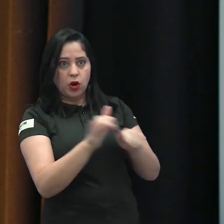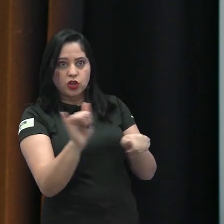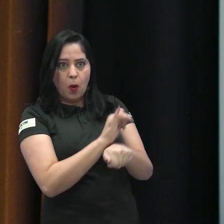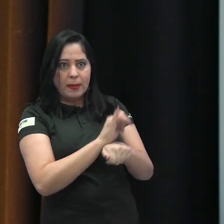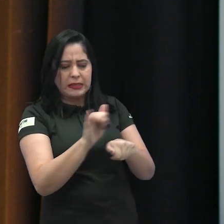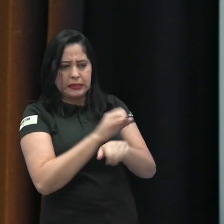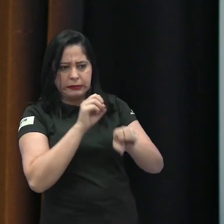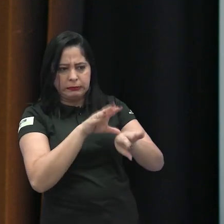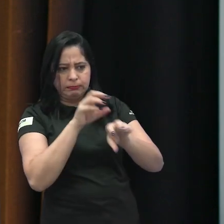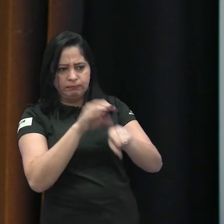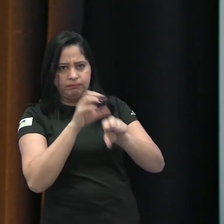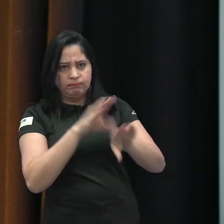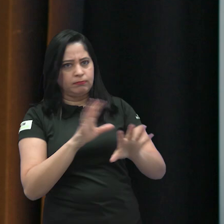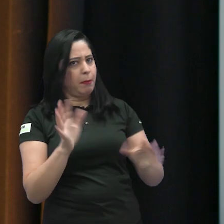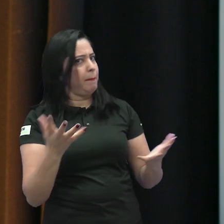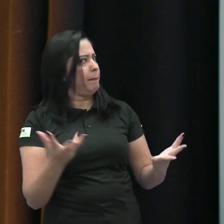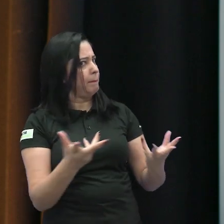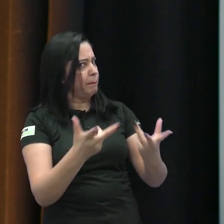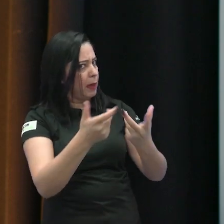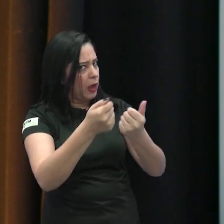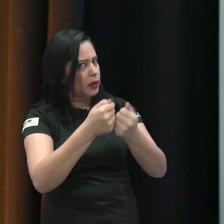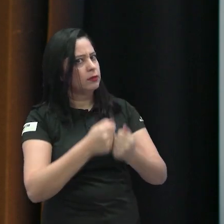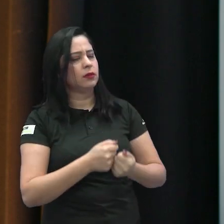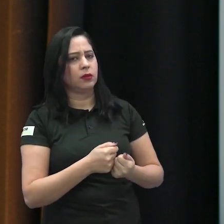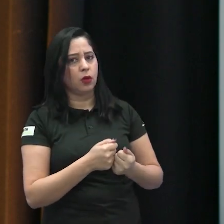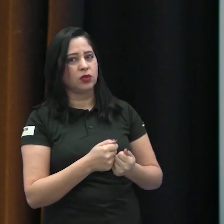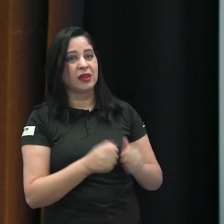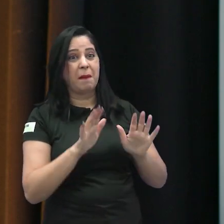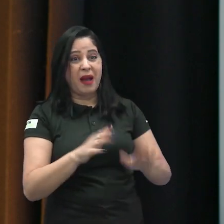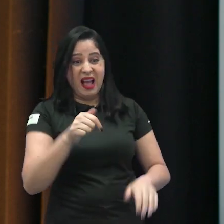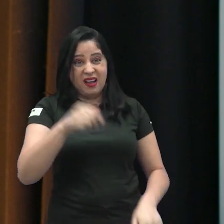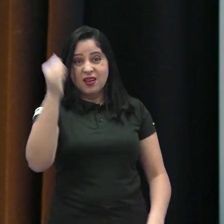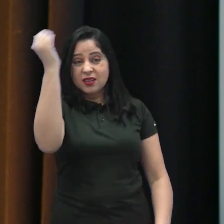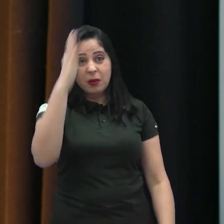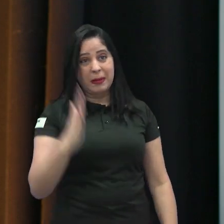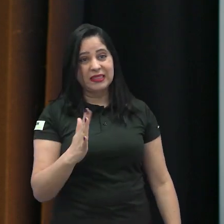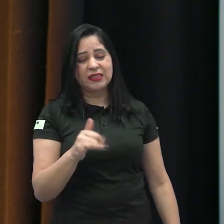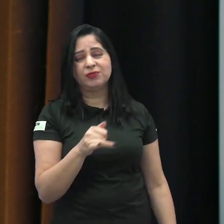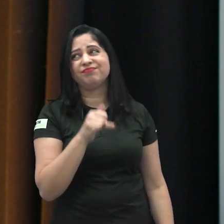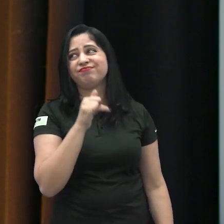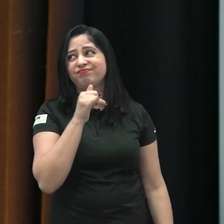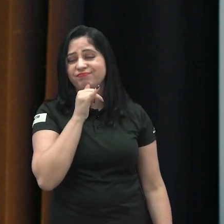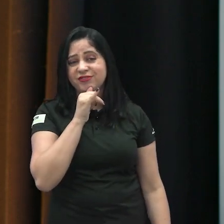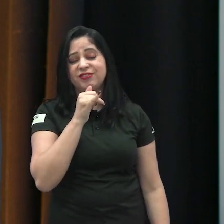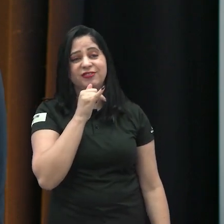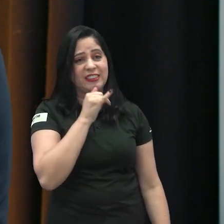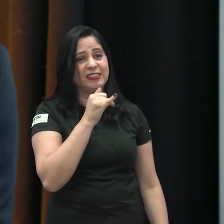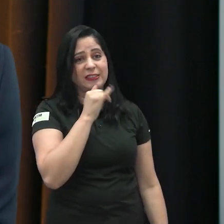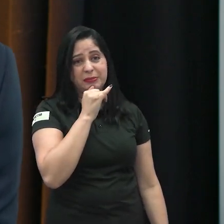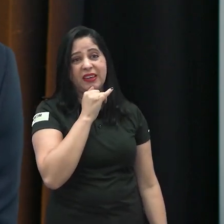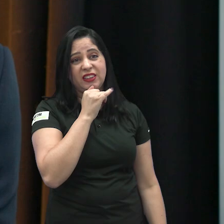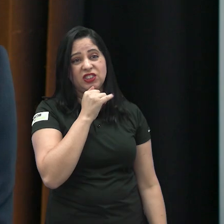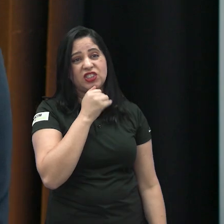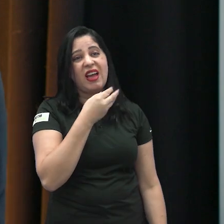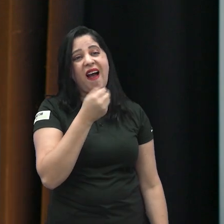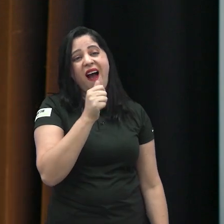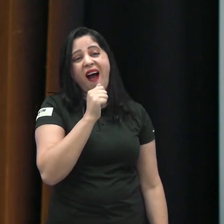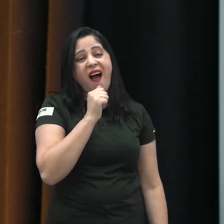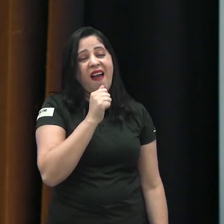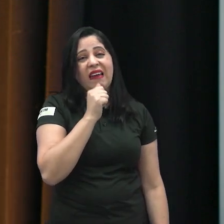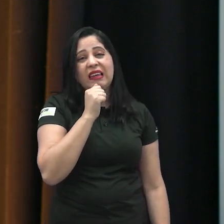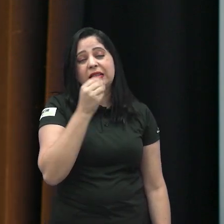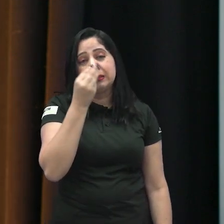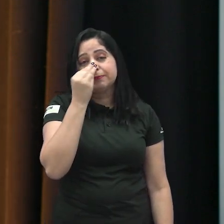de educação gigantesca e de promoção da saúde, que no Brasil, infelizmente, ela ainda é pouco explorada e